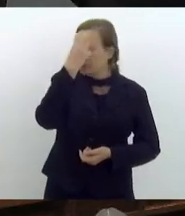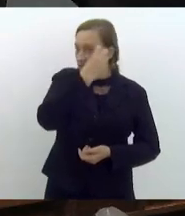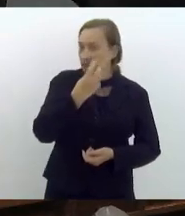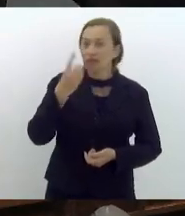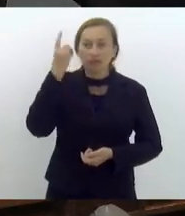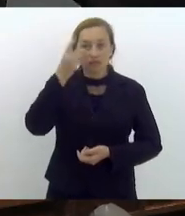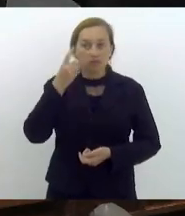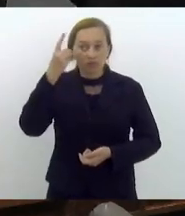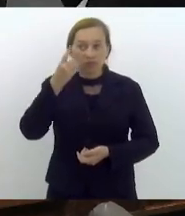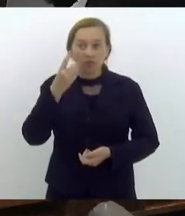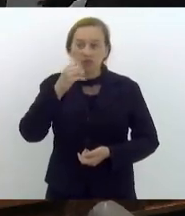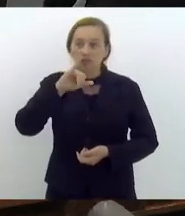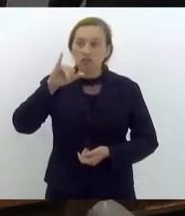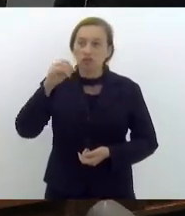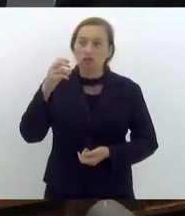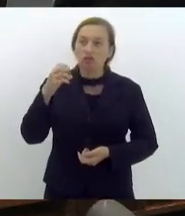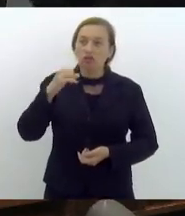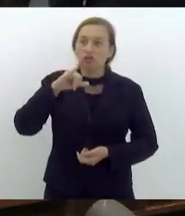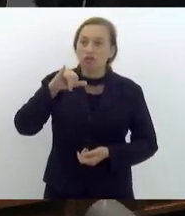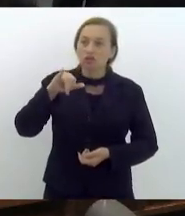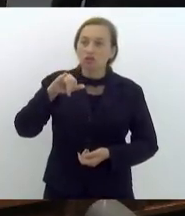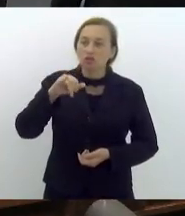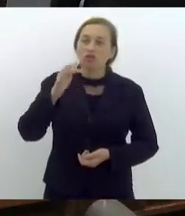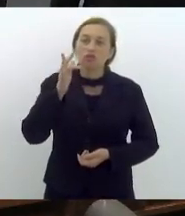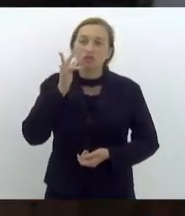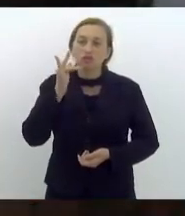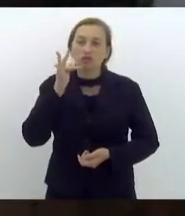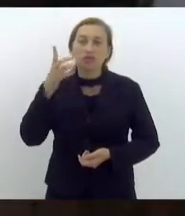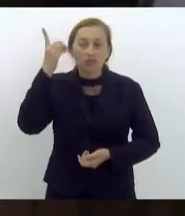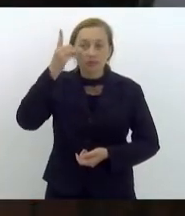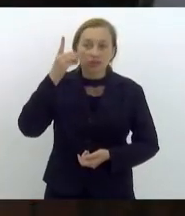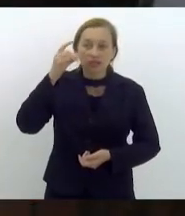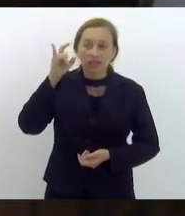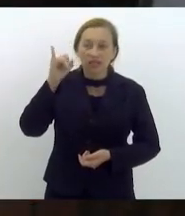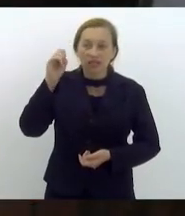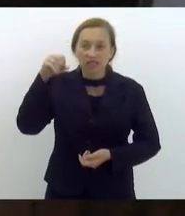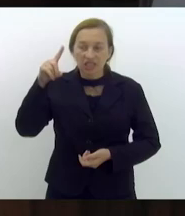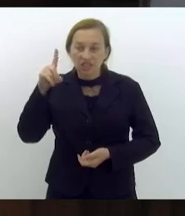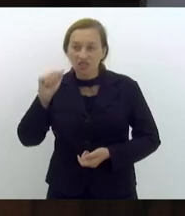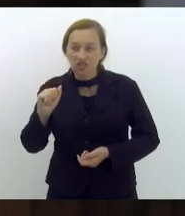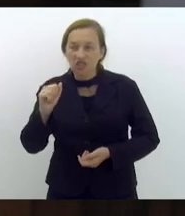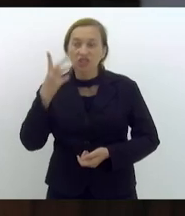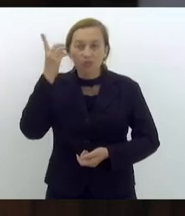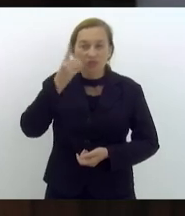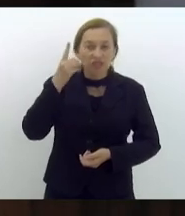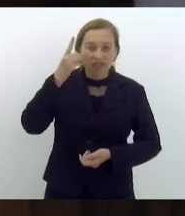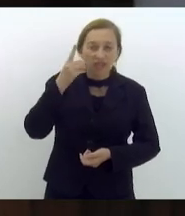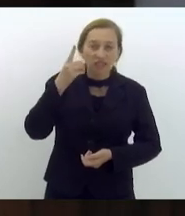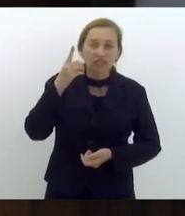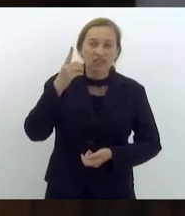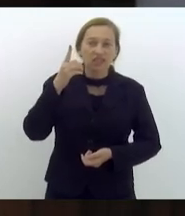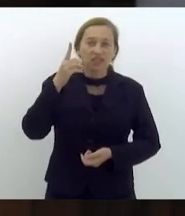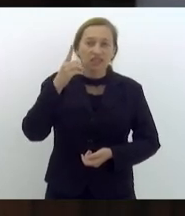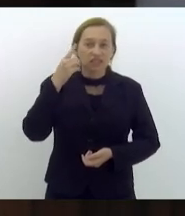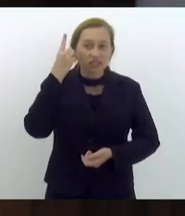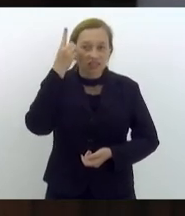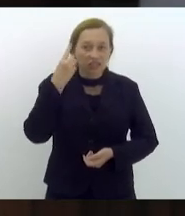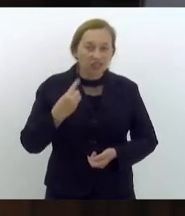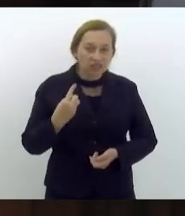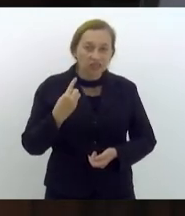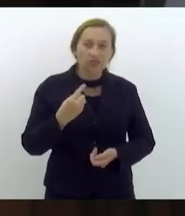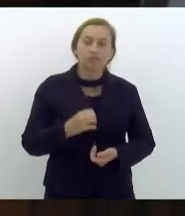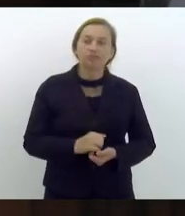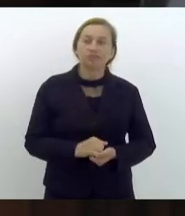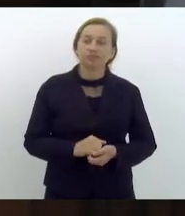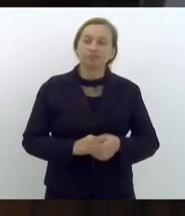Felipe Neto vou escrever a deputada Índia e a deputada Dani Dani